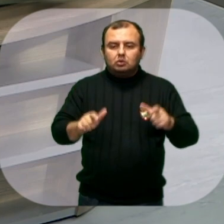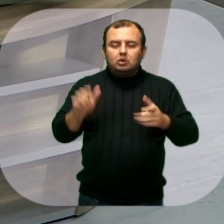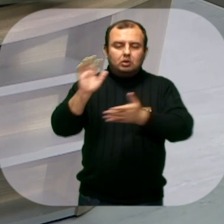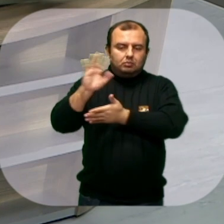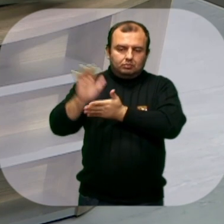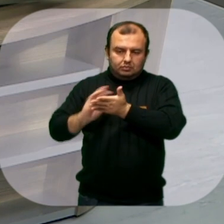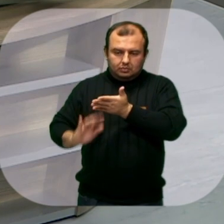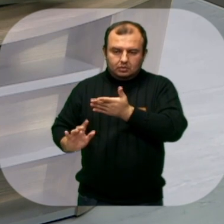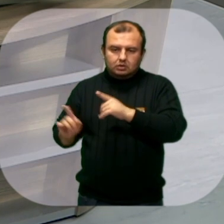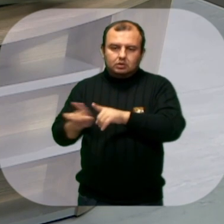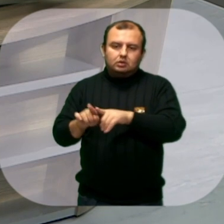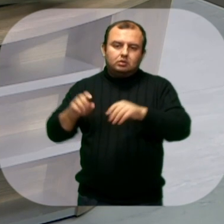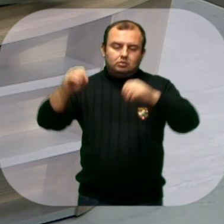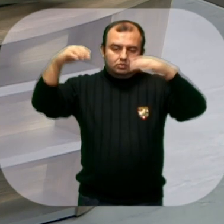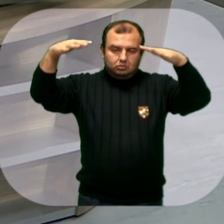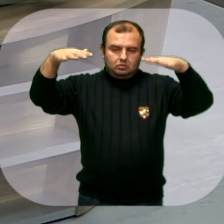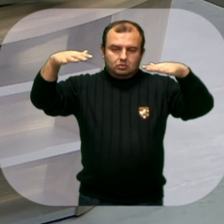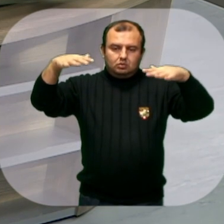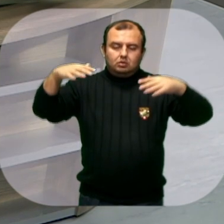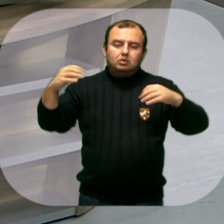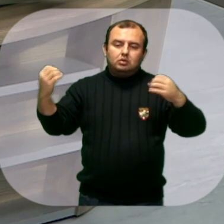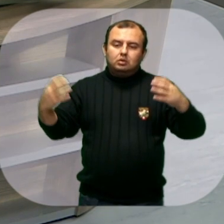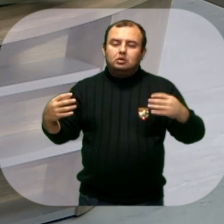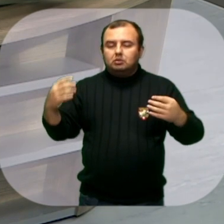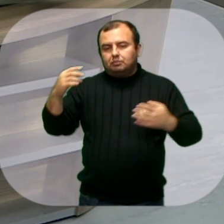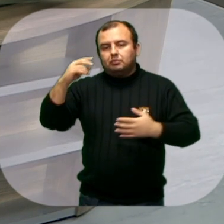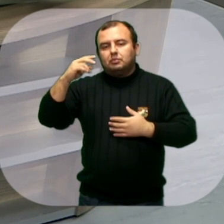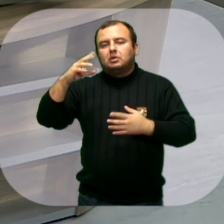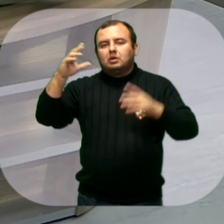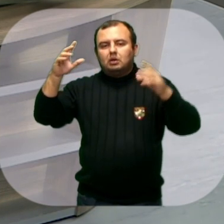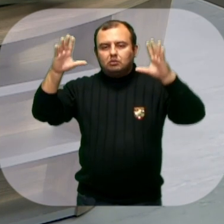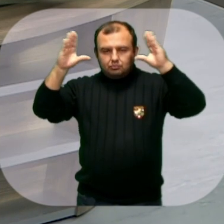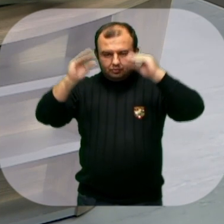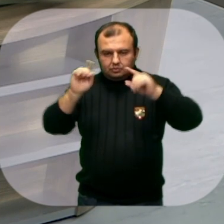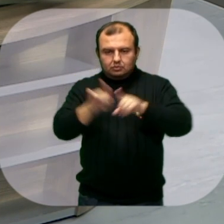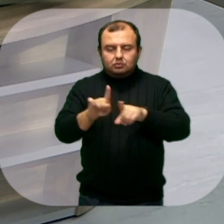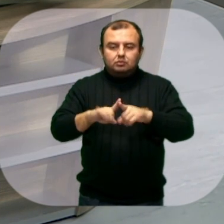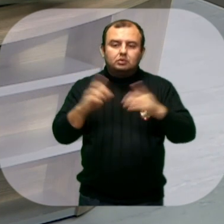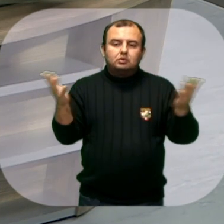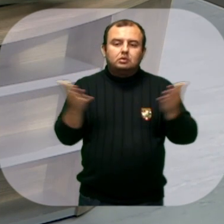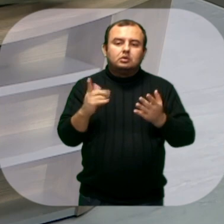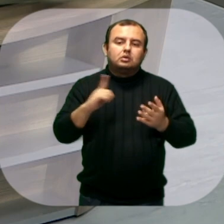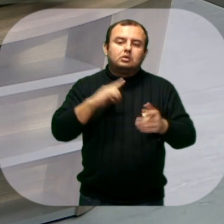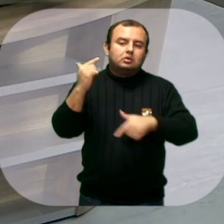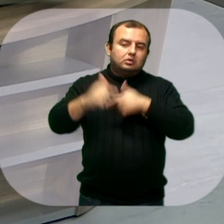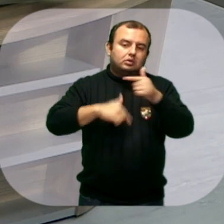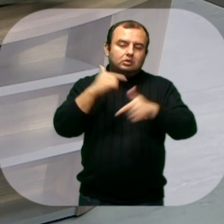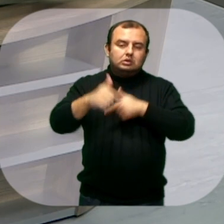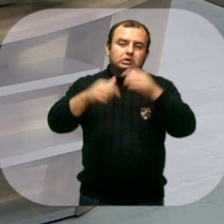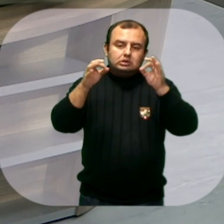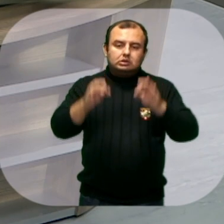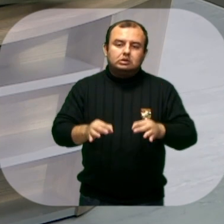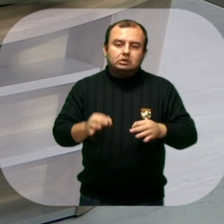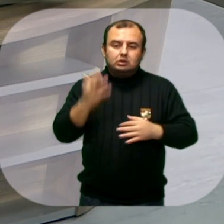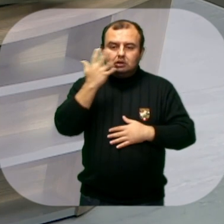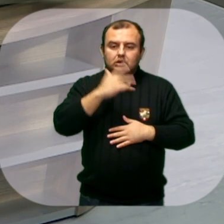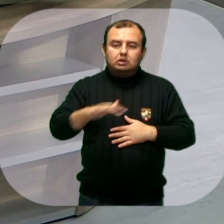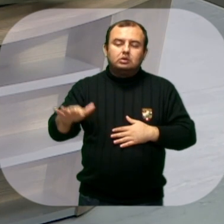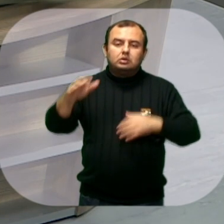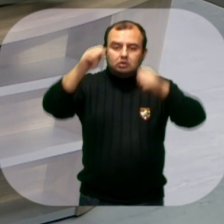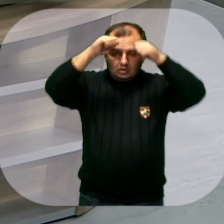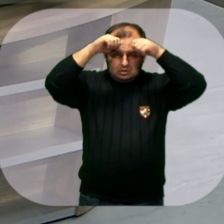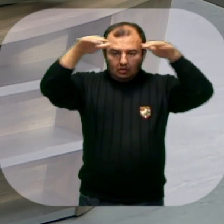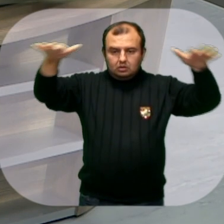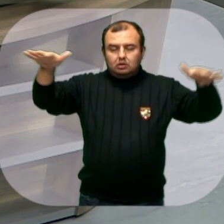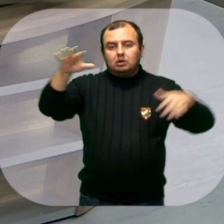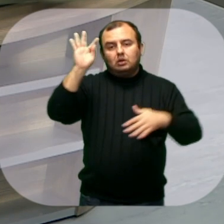Braille, mas também iluminado com LED para os de baixa visão. Mas agora nós vamos ter um trabalho efetivo também para as crianças com